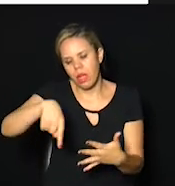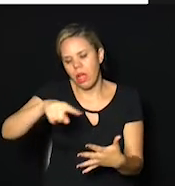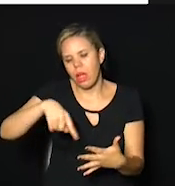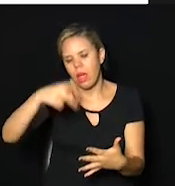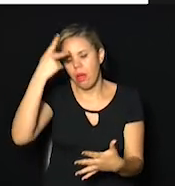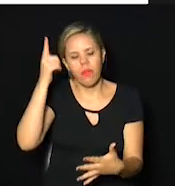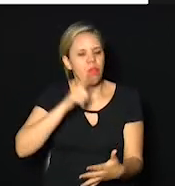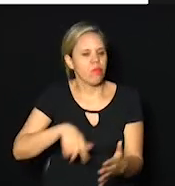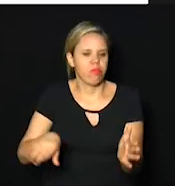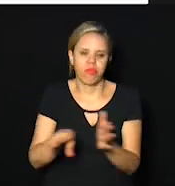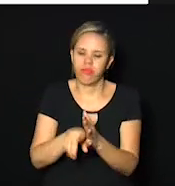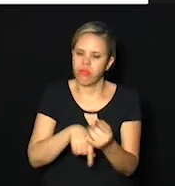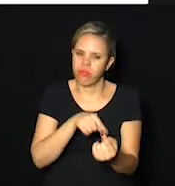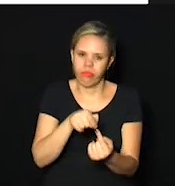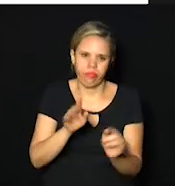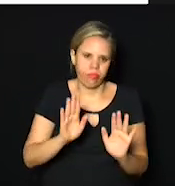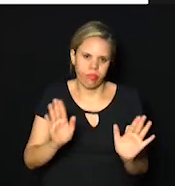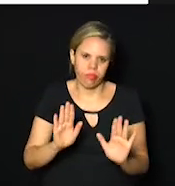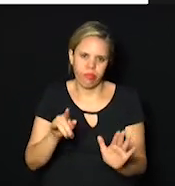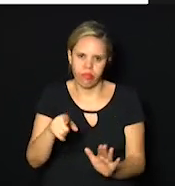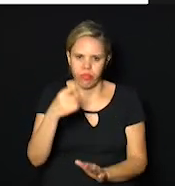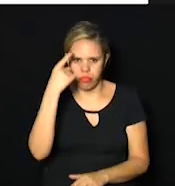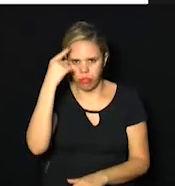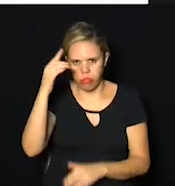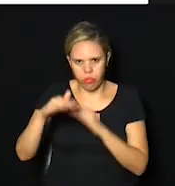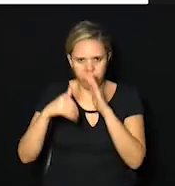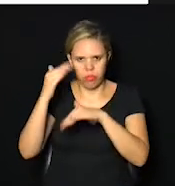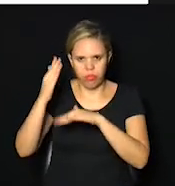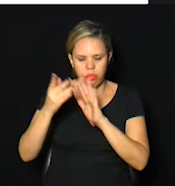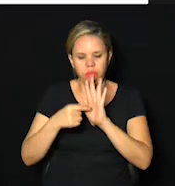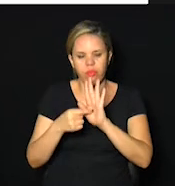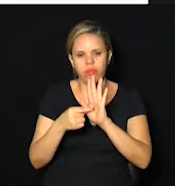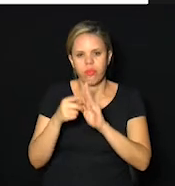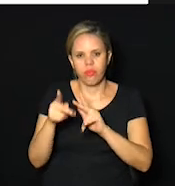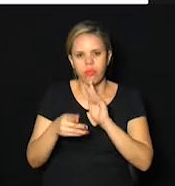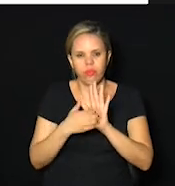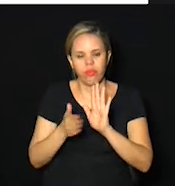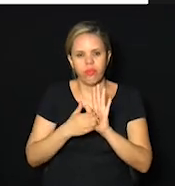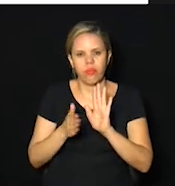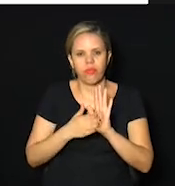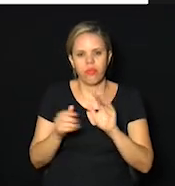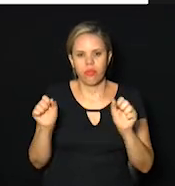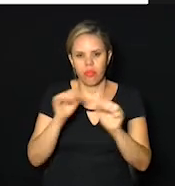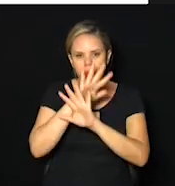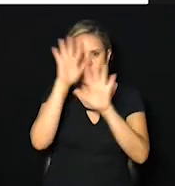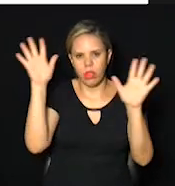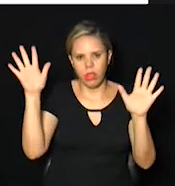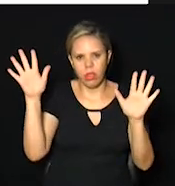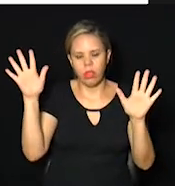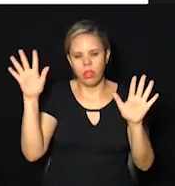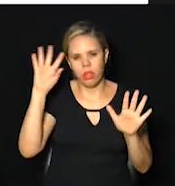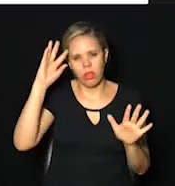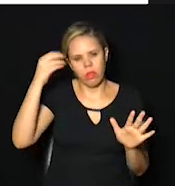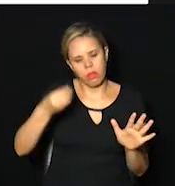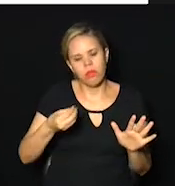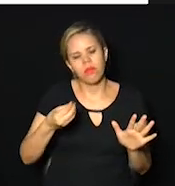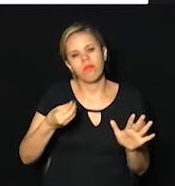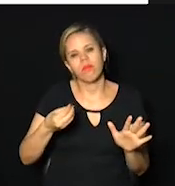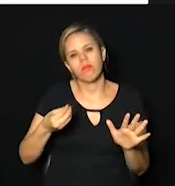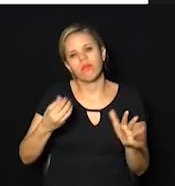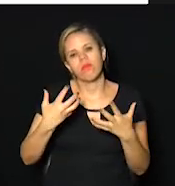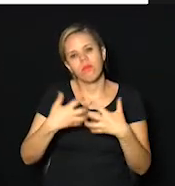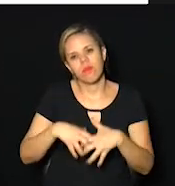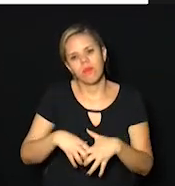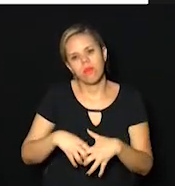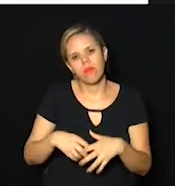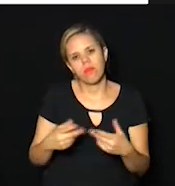algum lugar. E aí, você tem ideias desenvolvidas para apresentar para as pessoas? As ideias estão claras? Tem unidades de pensamento, como eu disse antes?